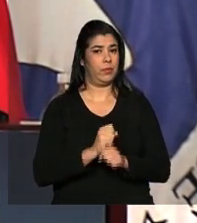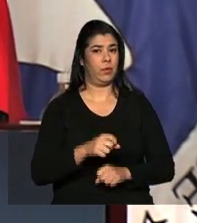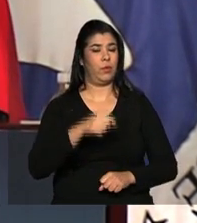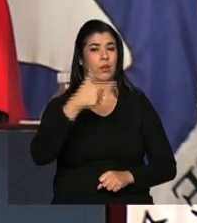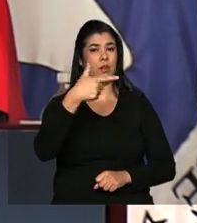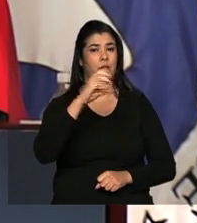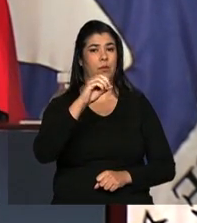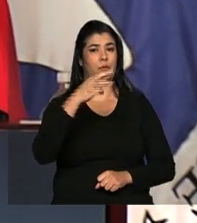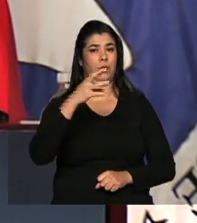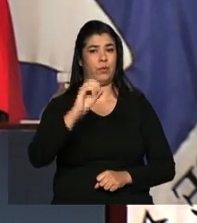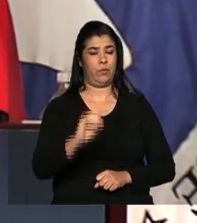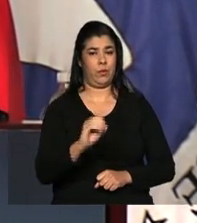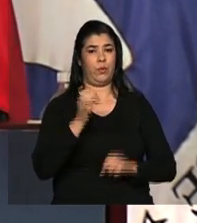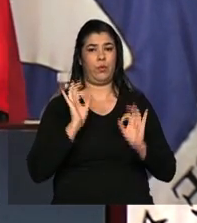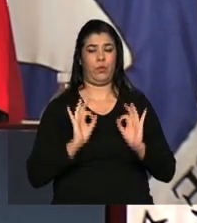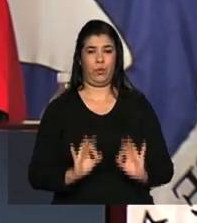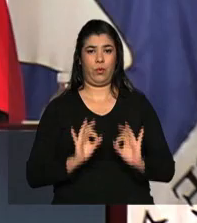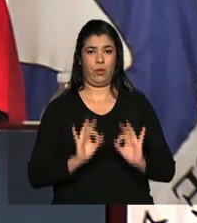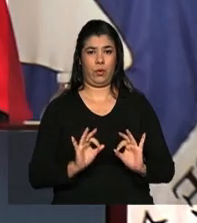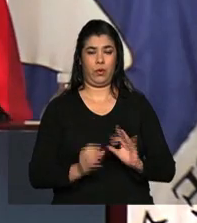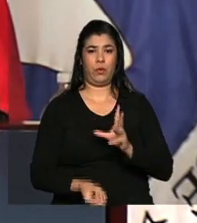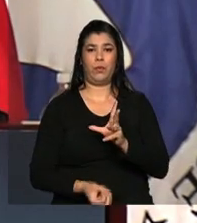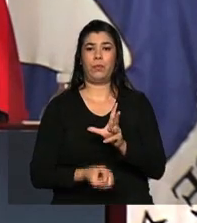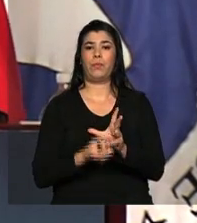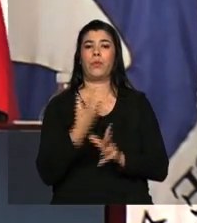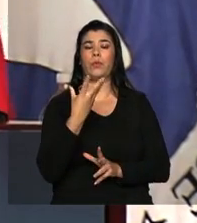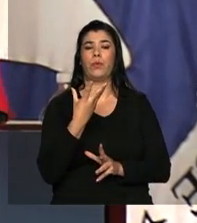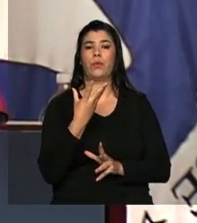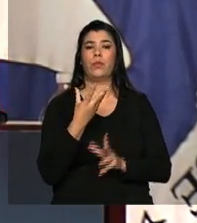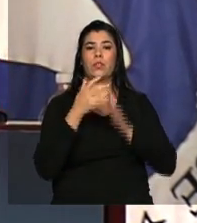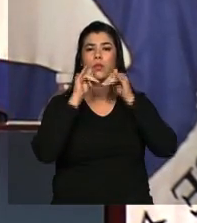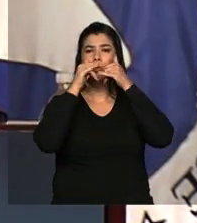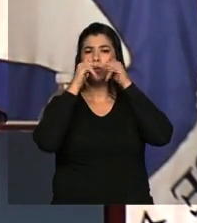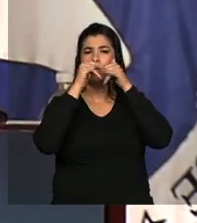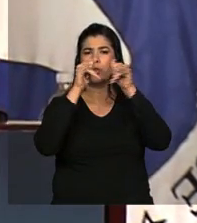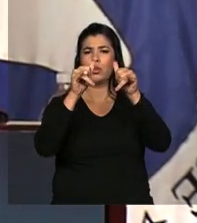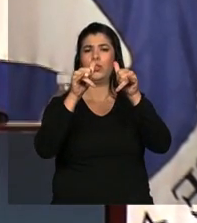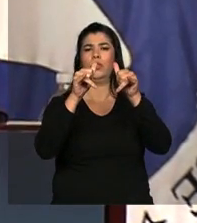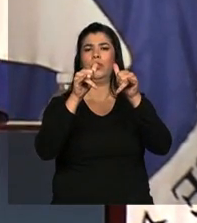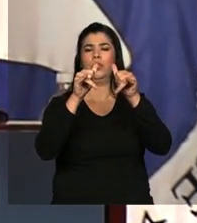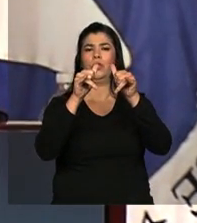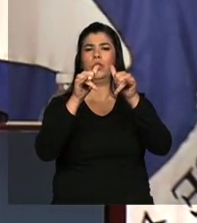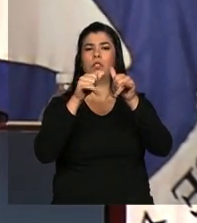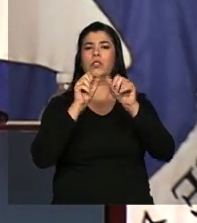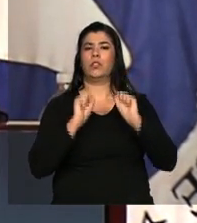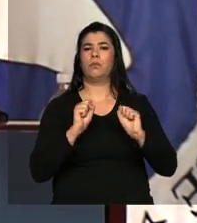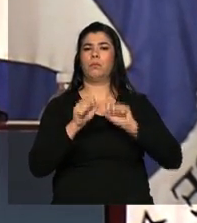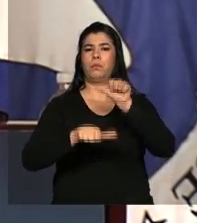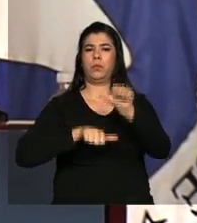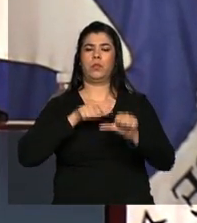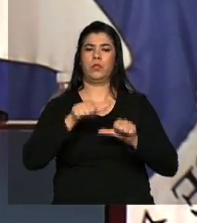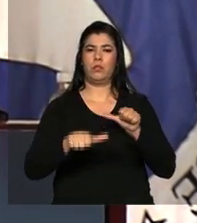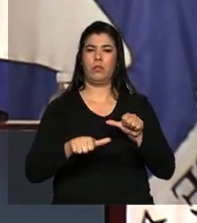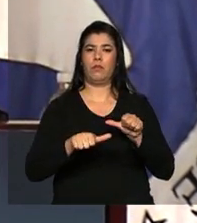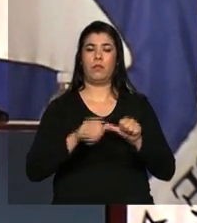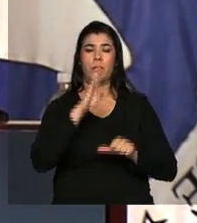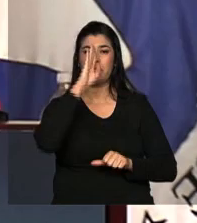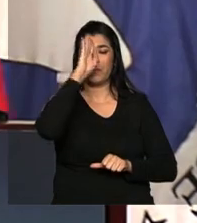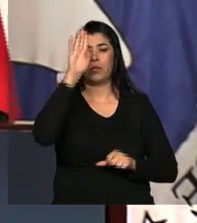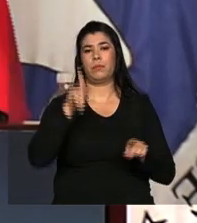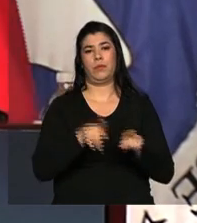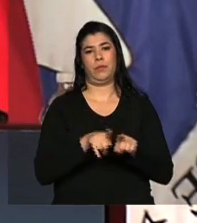2030, notadamente em energia renovável, são chaves para isso. Daí